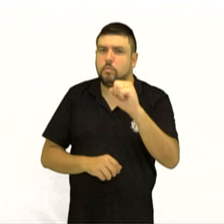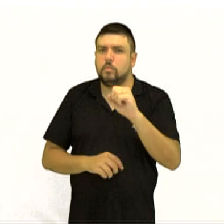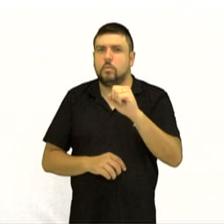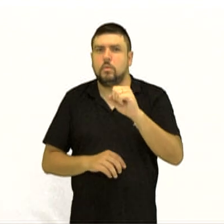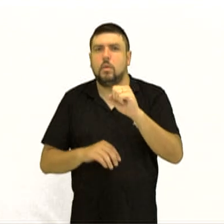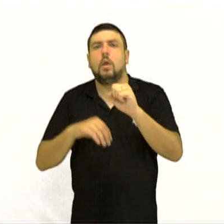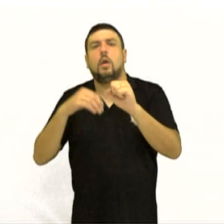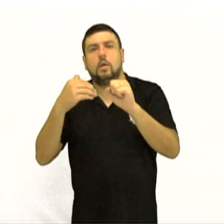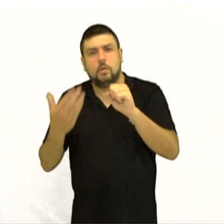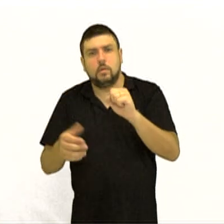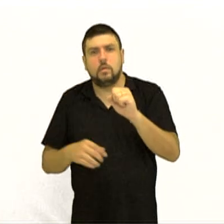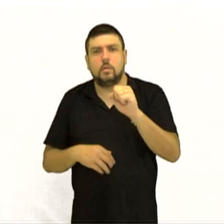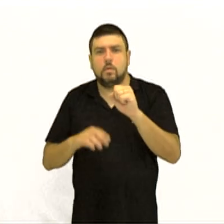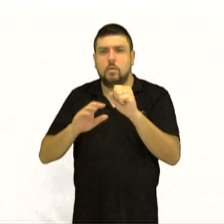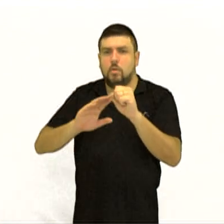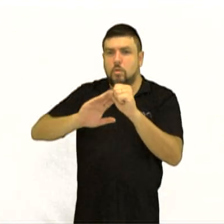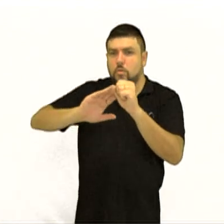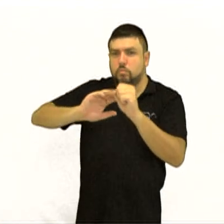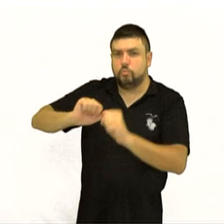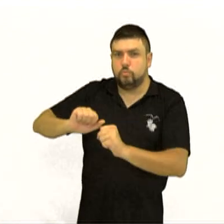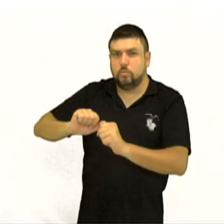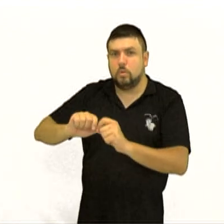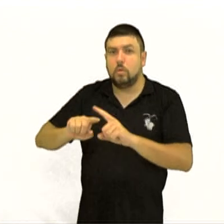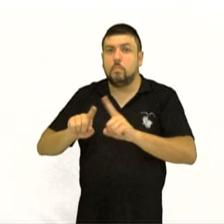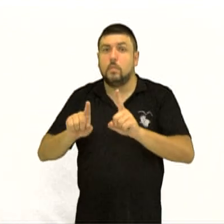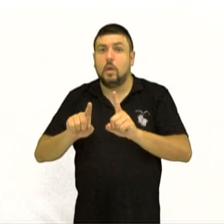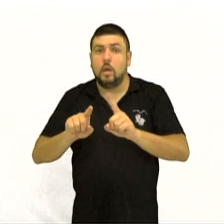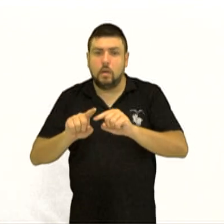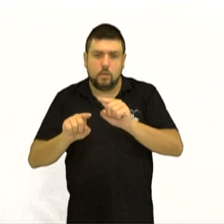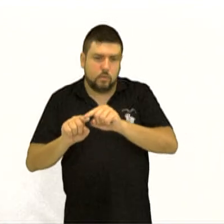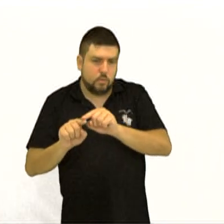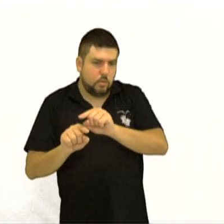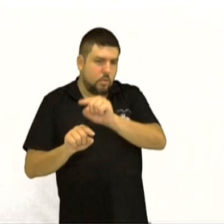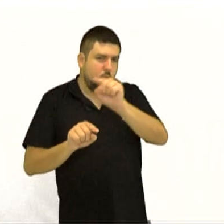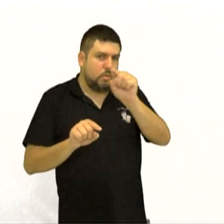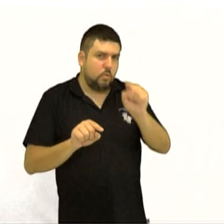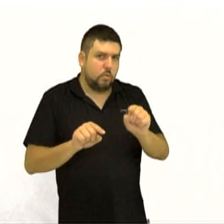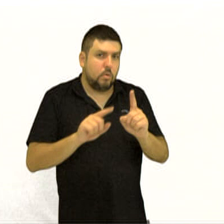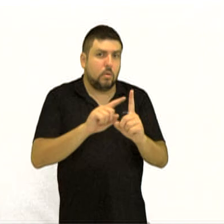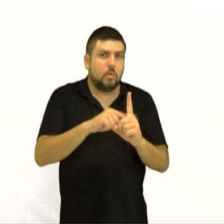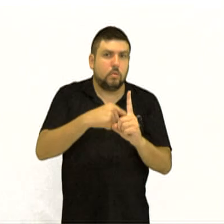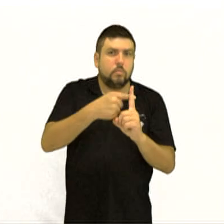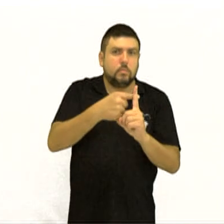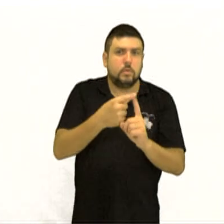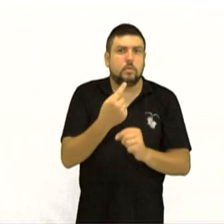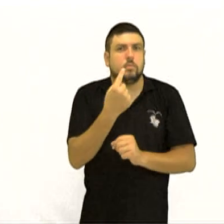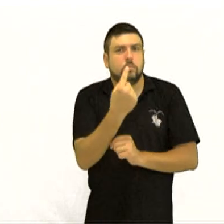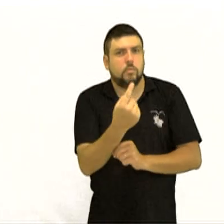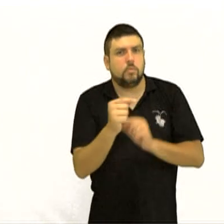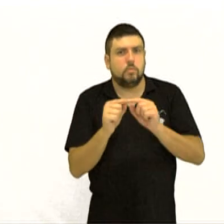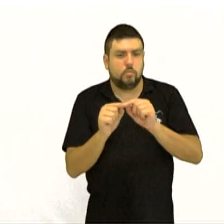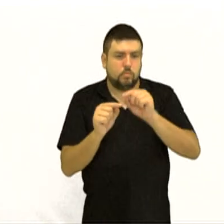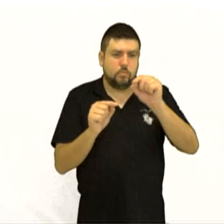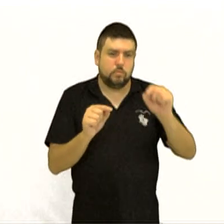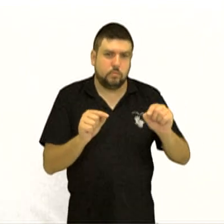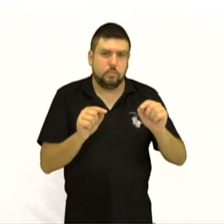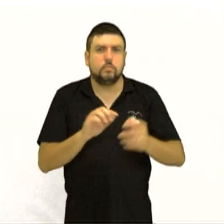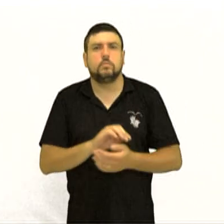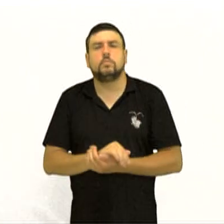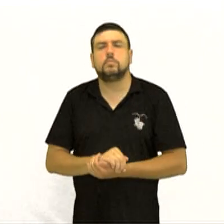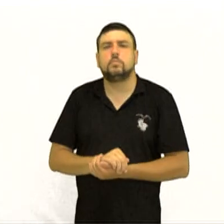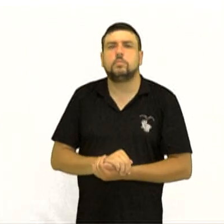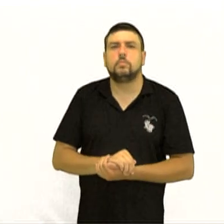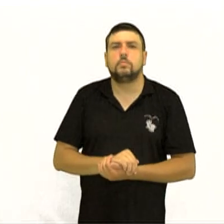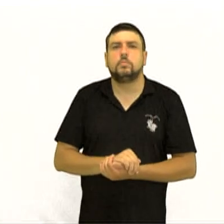né? Adicione 1 ao algarismo antecessor, o anterior, o 7. Acrescentando 1 no 7, 8,48.